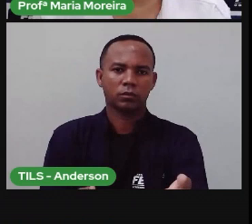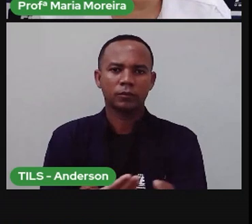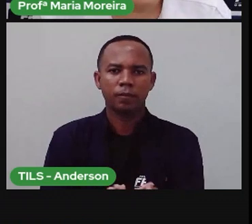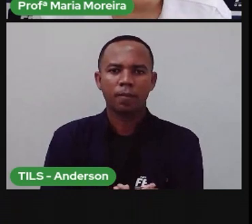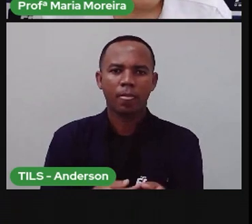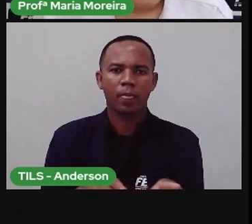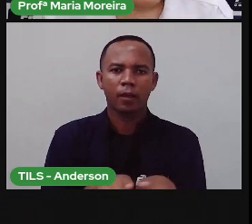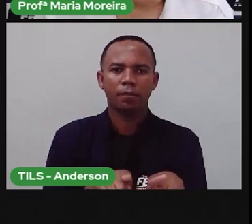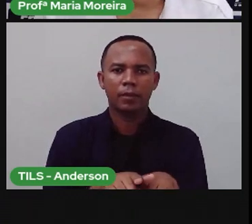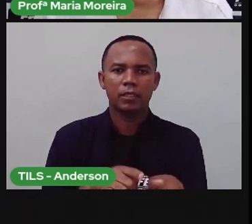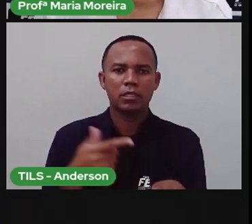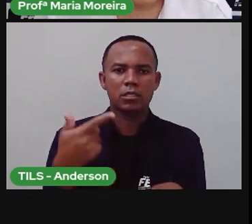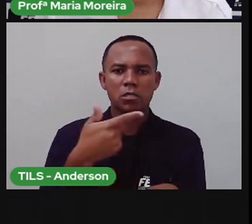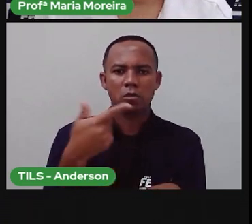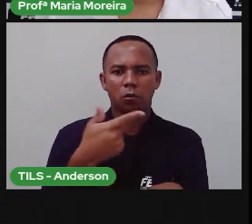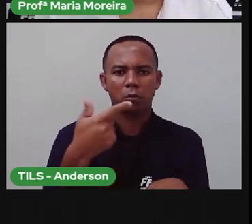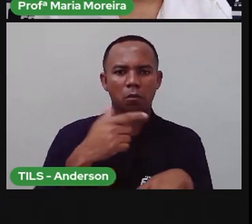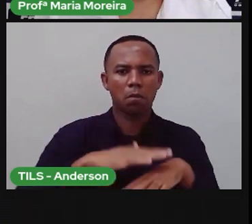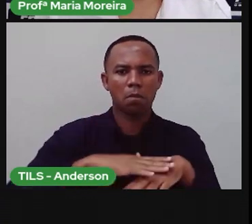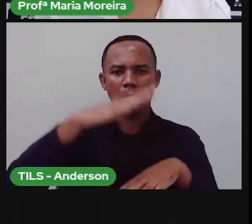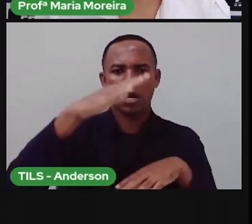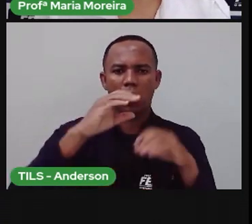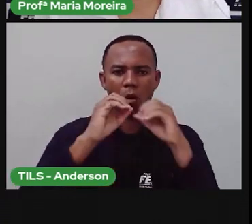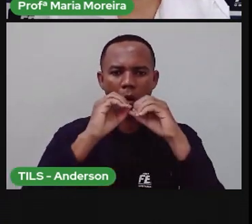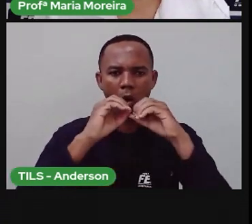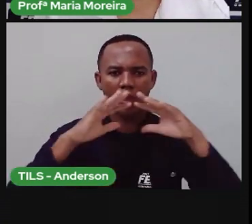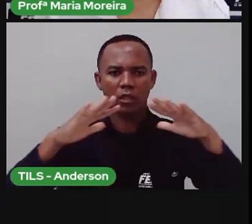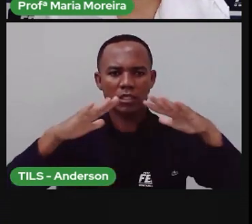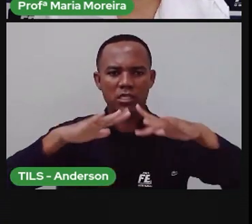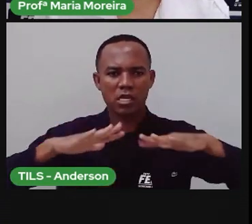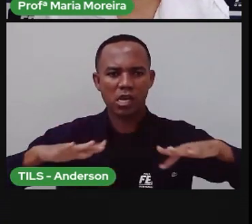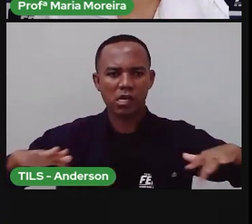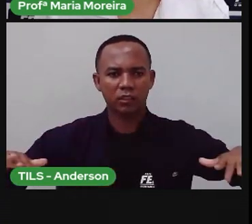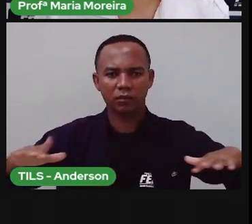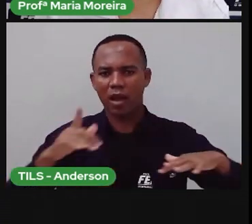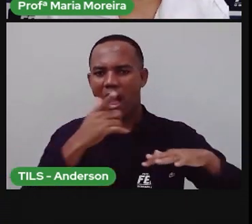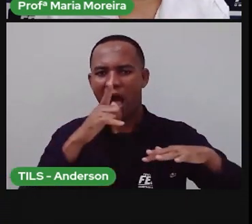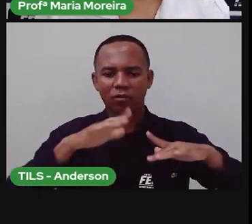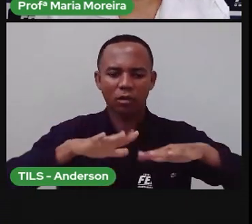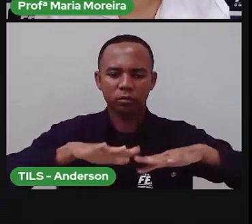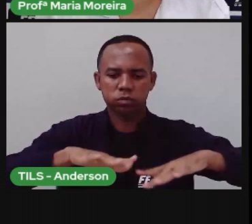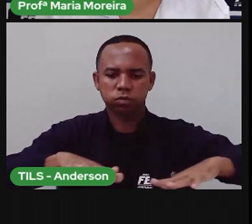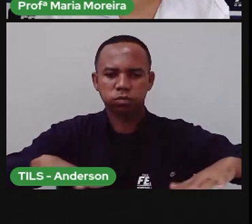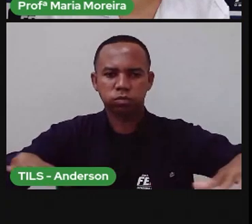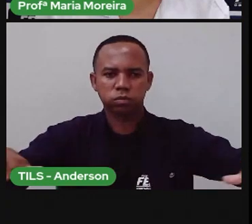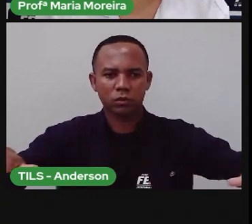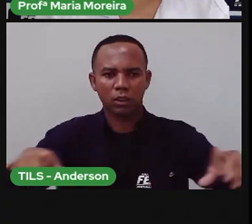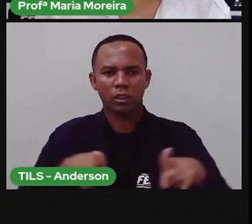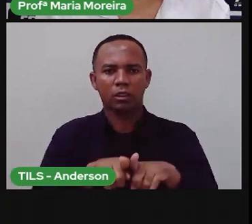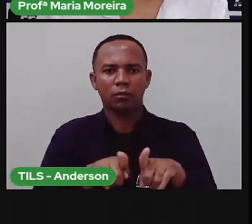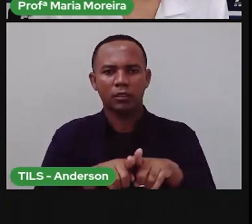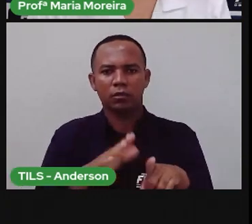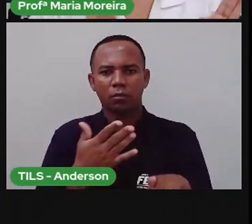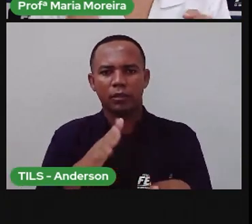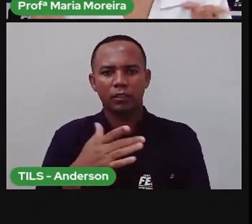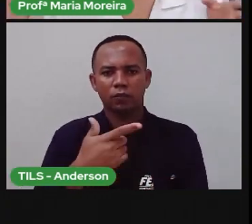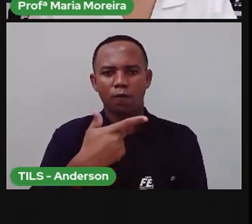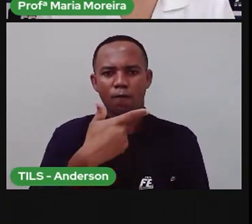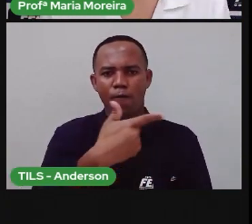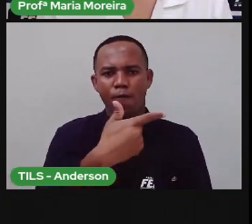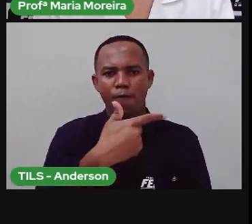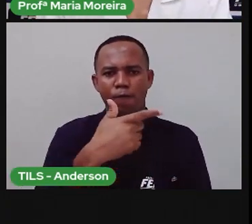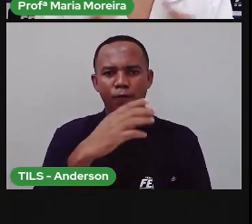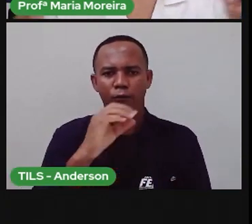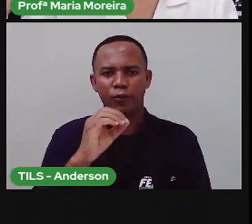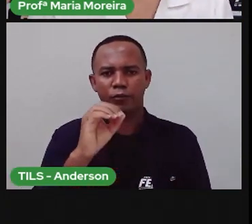maior oceano e suas águas cobrem 20% da superfície da Terra. Como assim 20%, Pro? Pensem